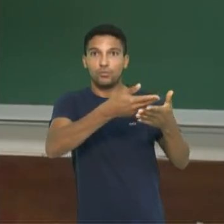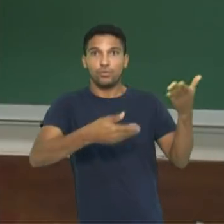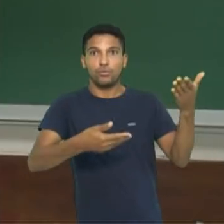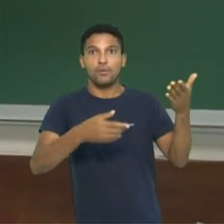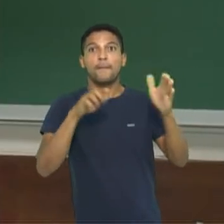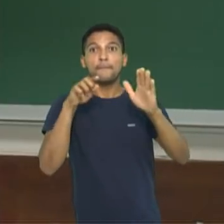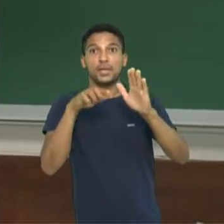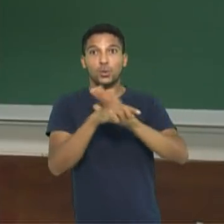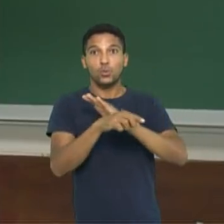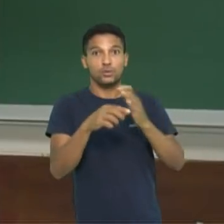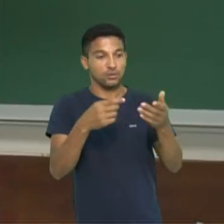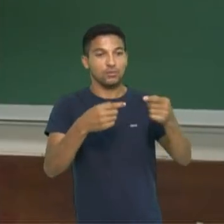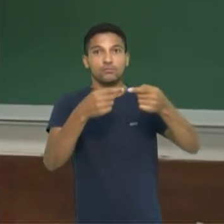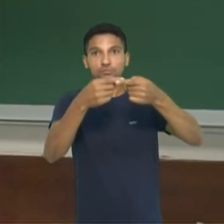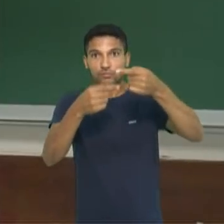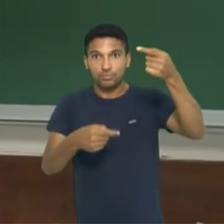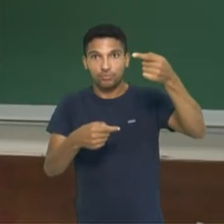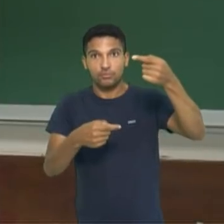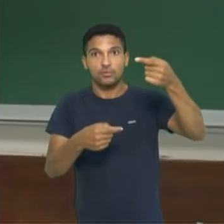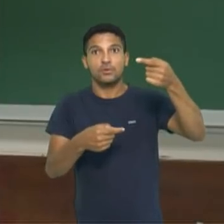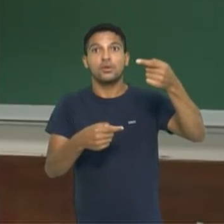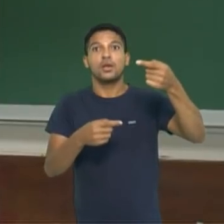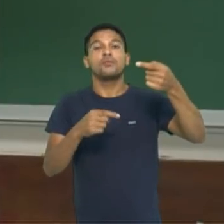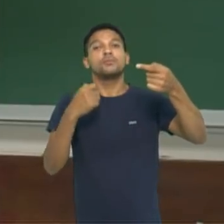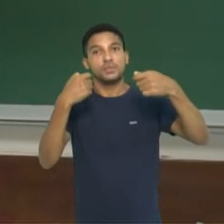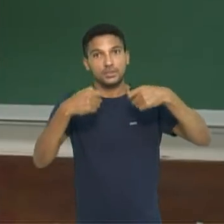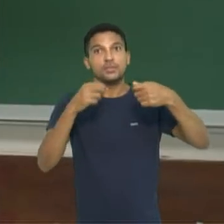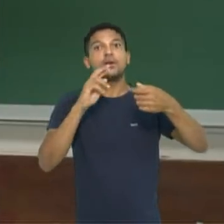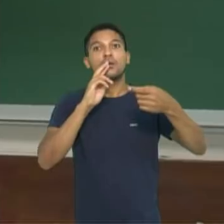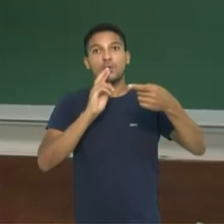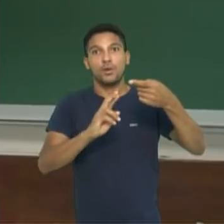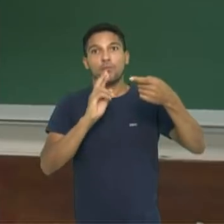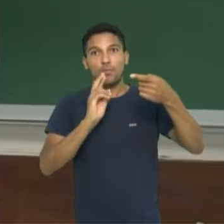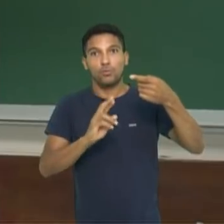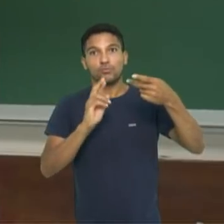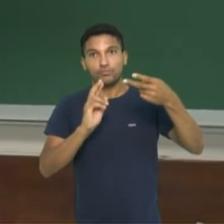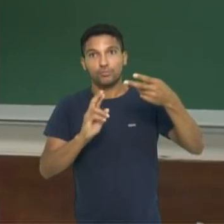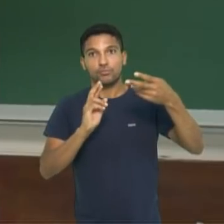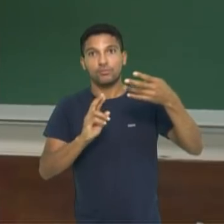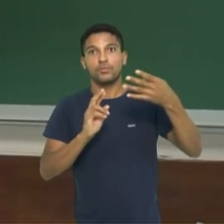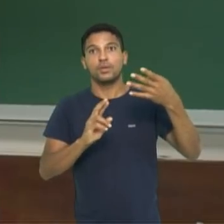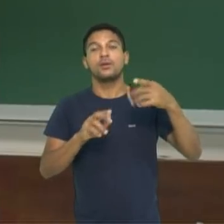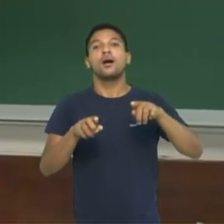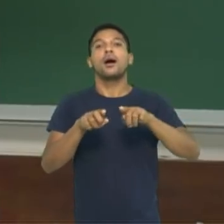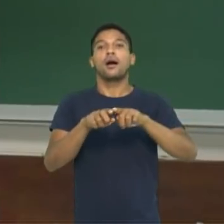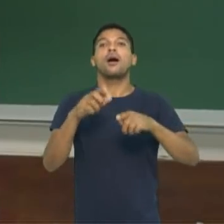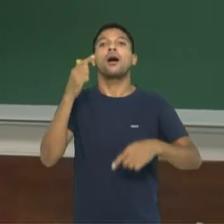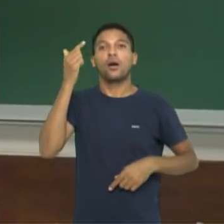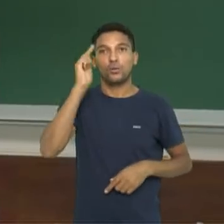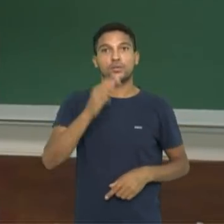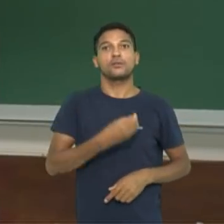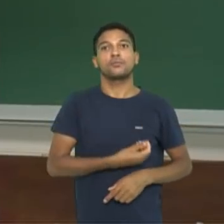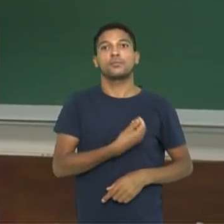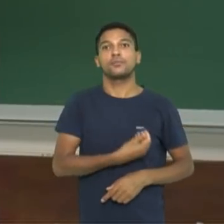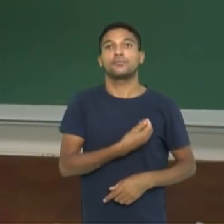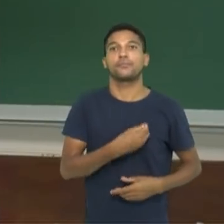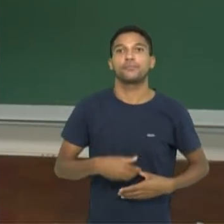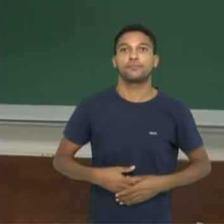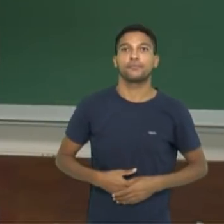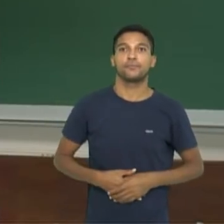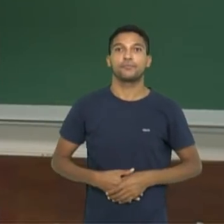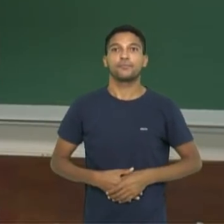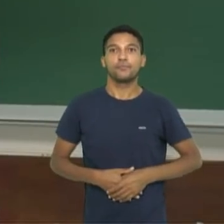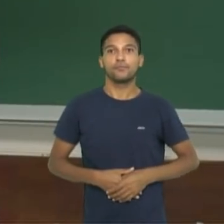clicar no link para validar a presença de vocês, certo? Vamos ver aí quais são os objetivos para a nossa aula de hoje. Acompanhem aqui